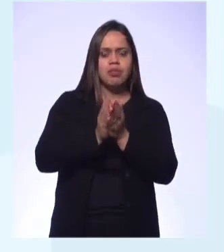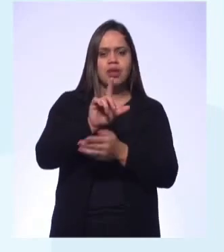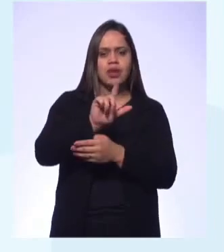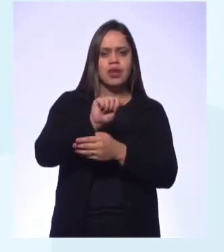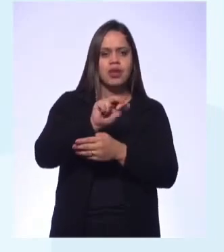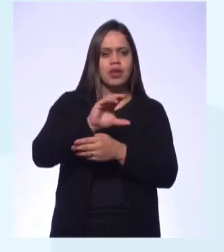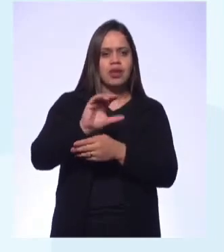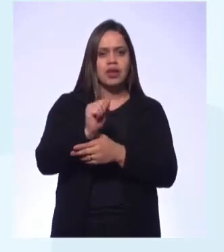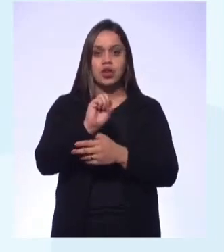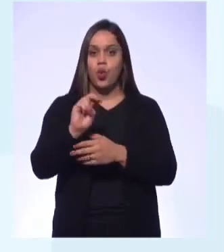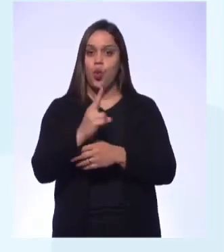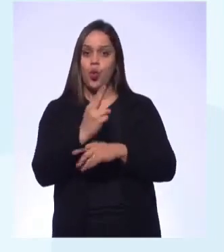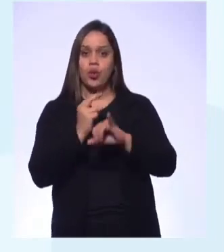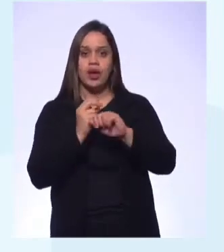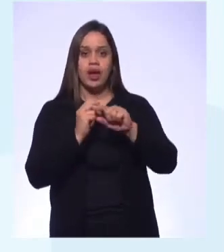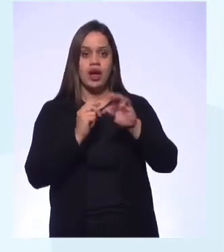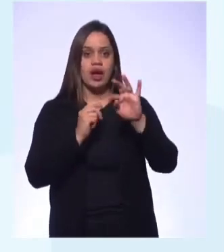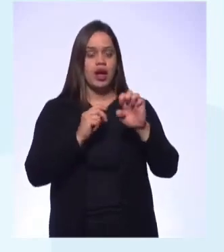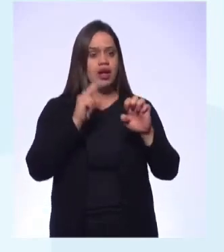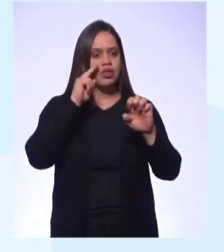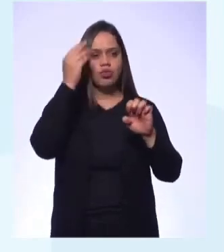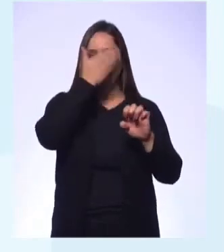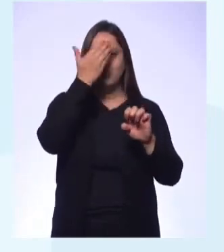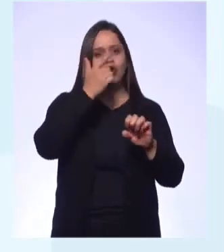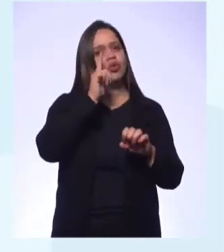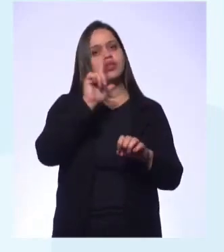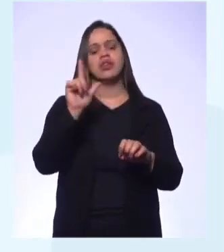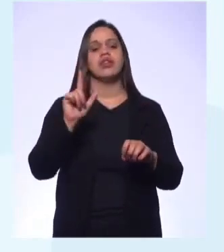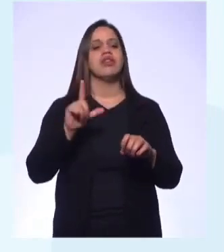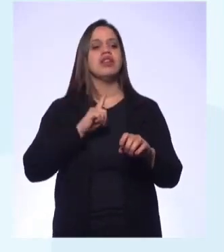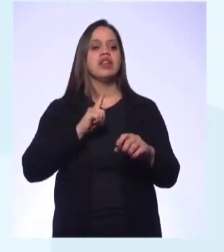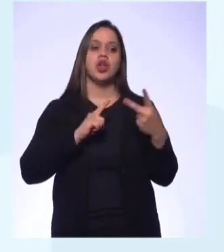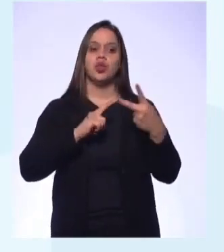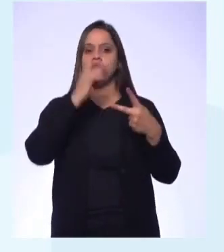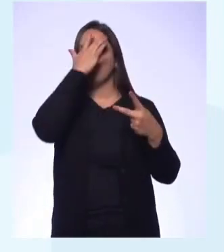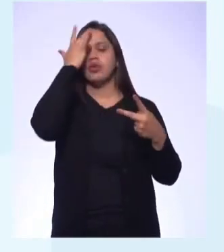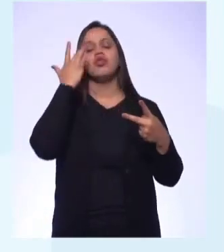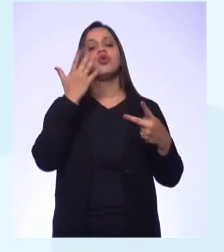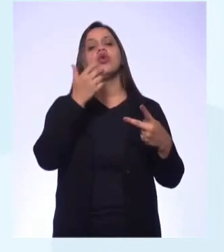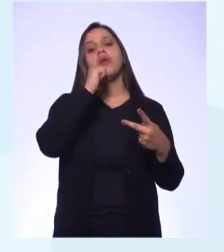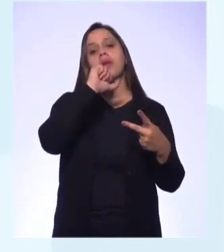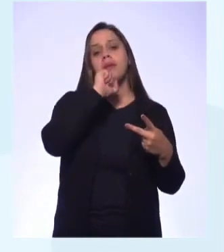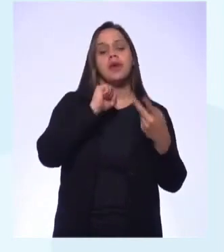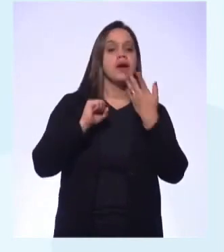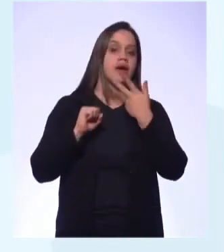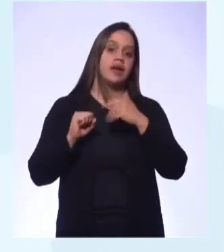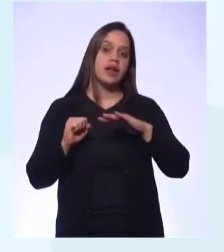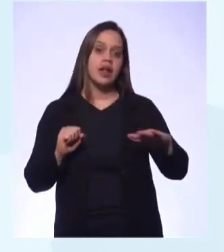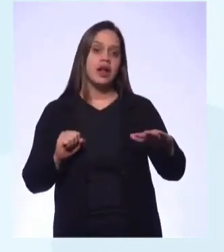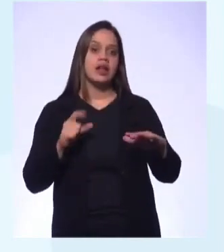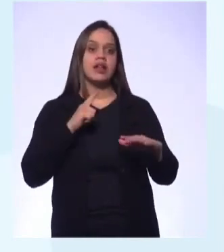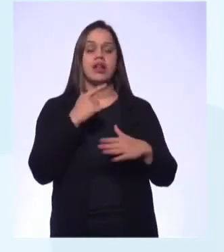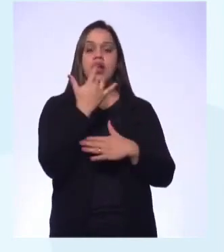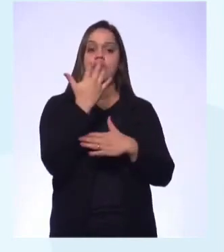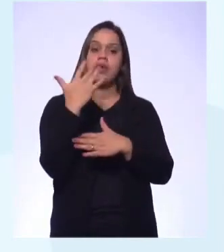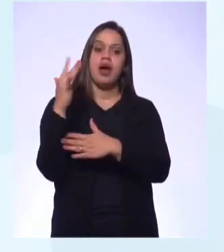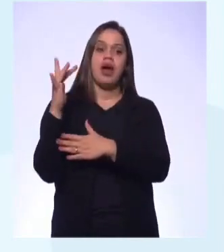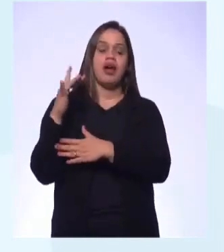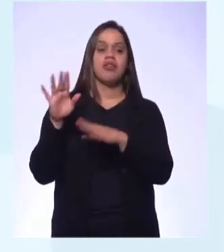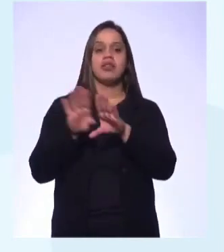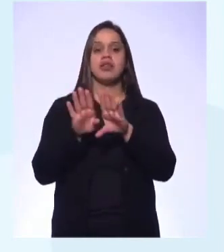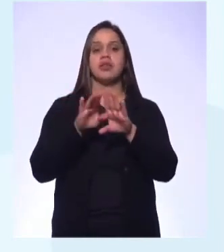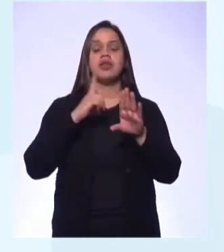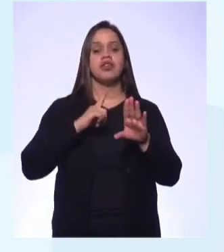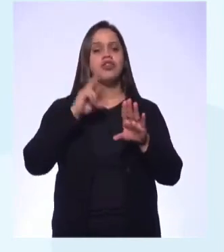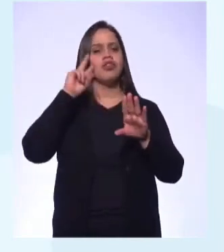consegui enxergar direito. E aí temos ali 2 pessoas, pode ser uma mãe e uma criança, enfim. Uma árvore e a tela que a gente